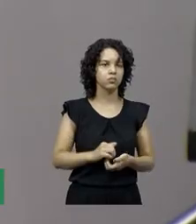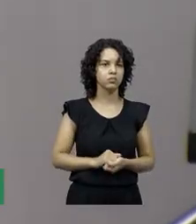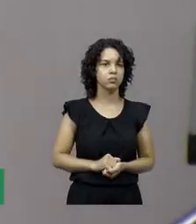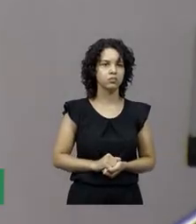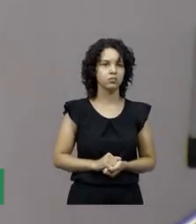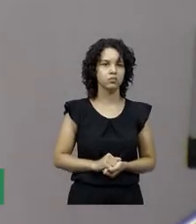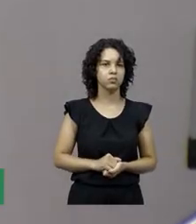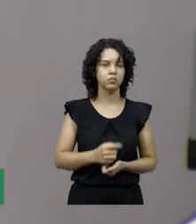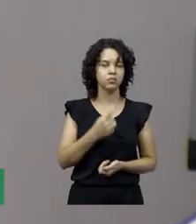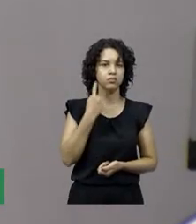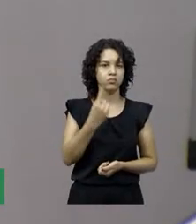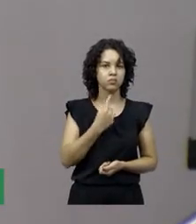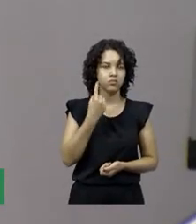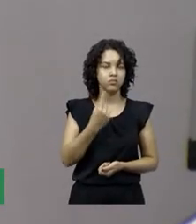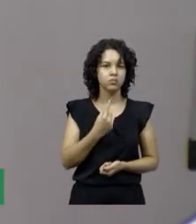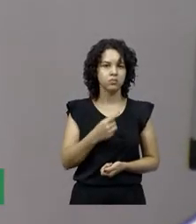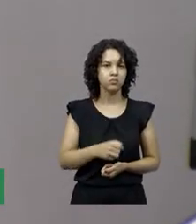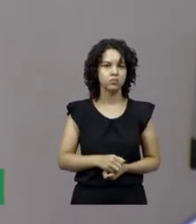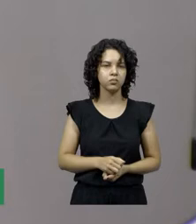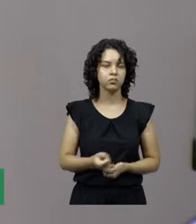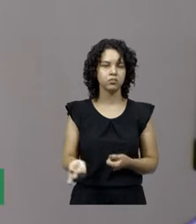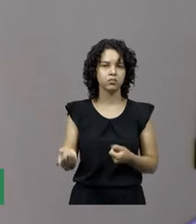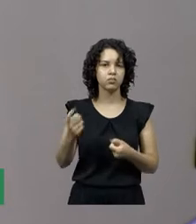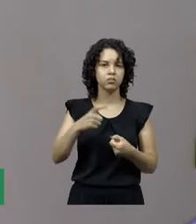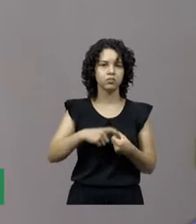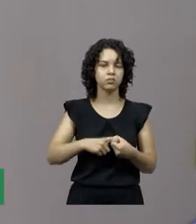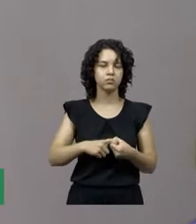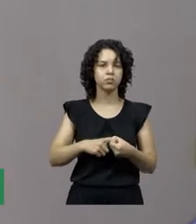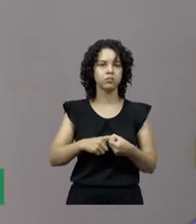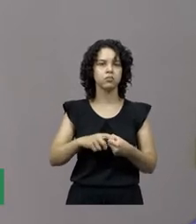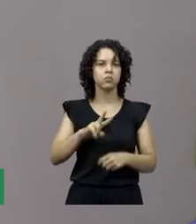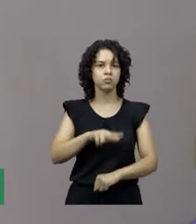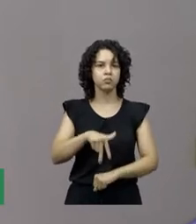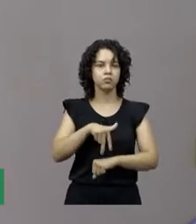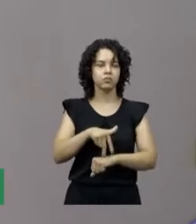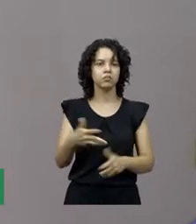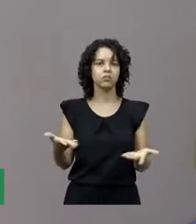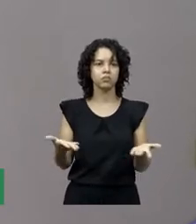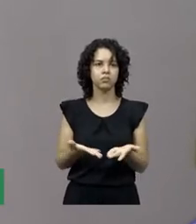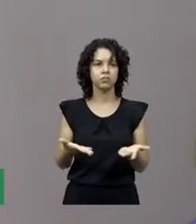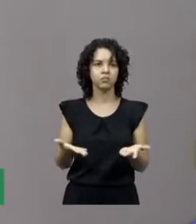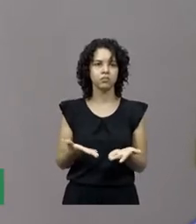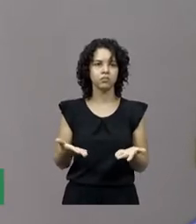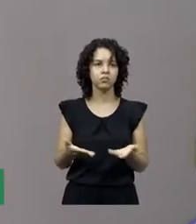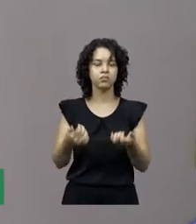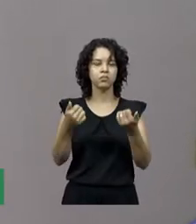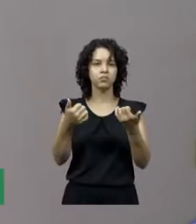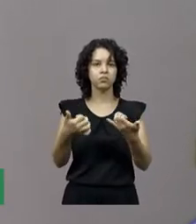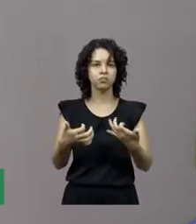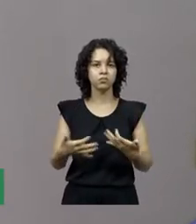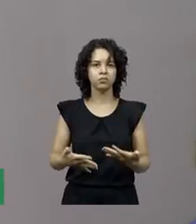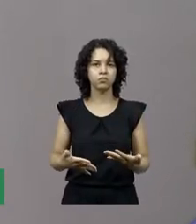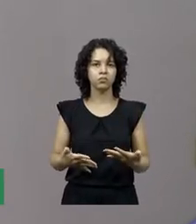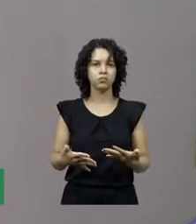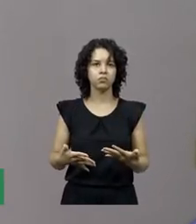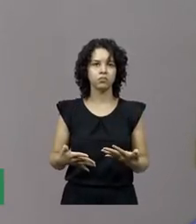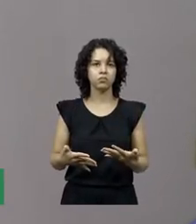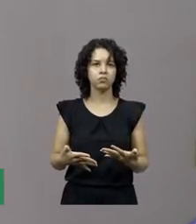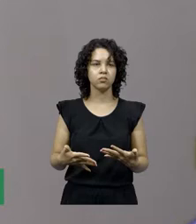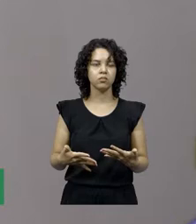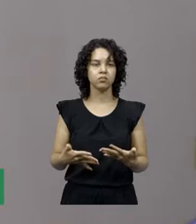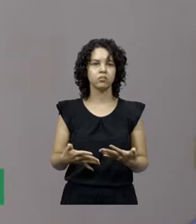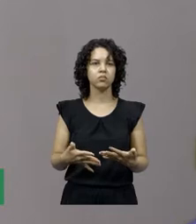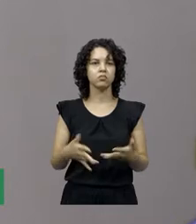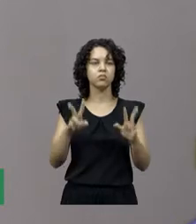senhores deputados, eu volto a essa tribuna hoje para falar da morte,